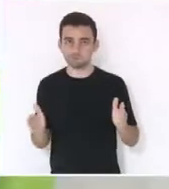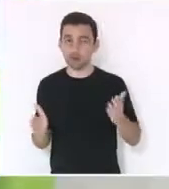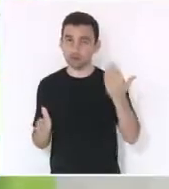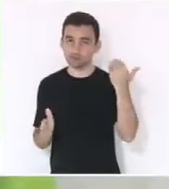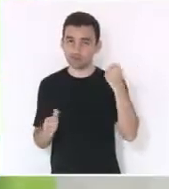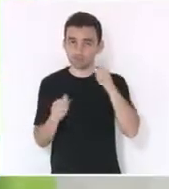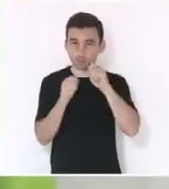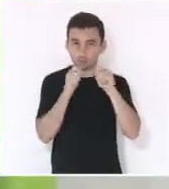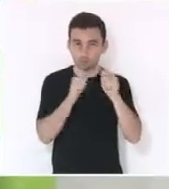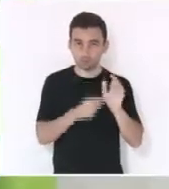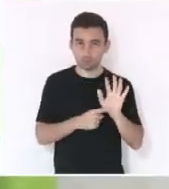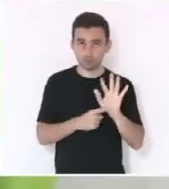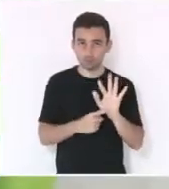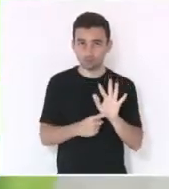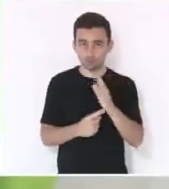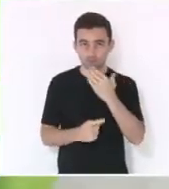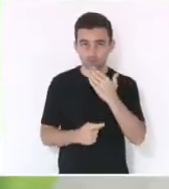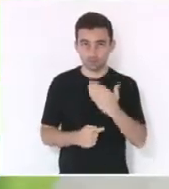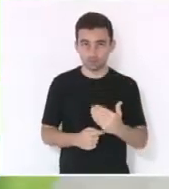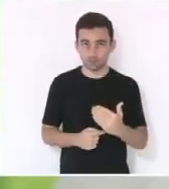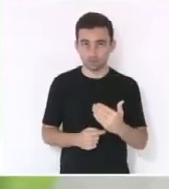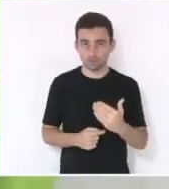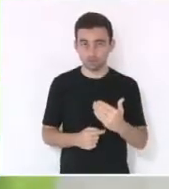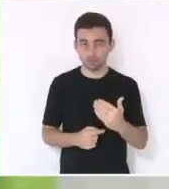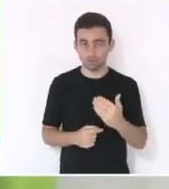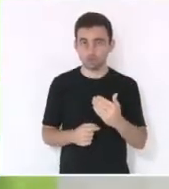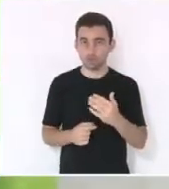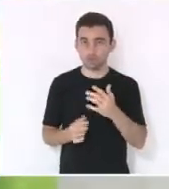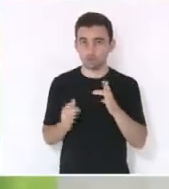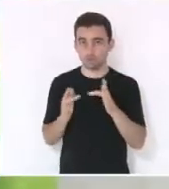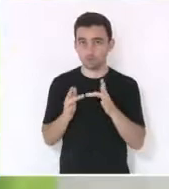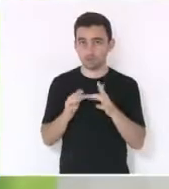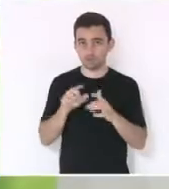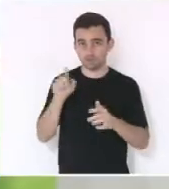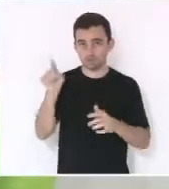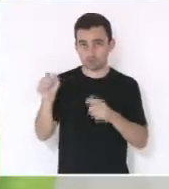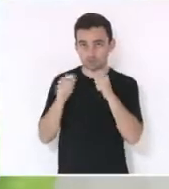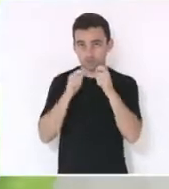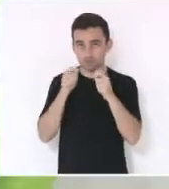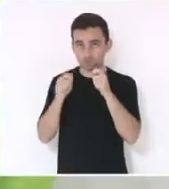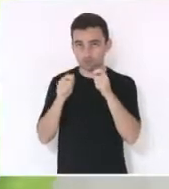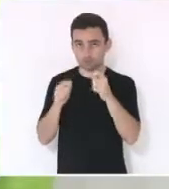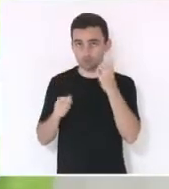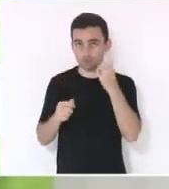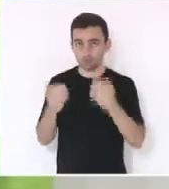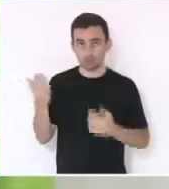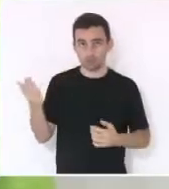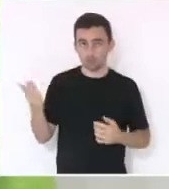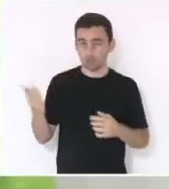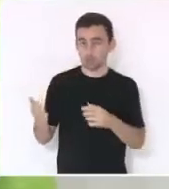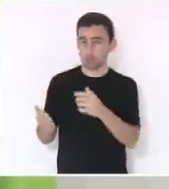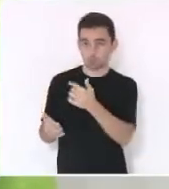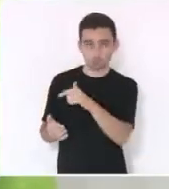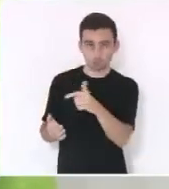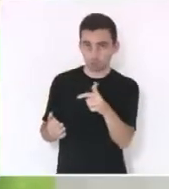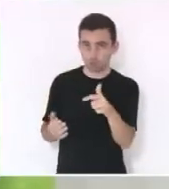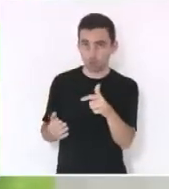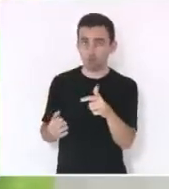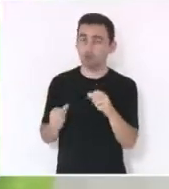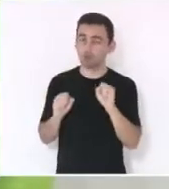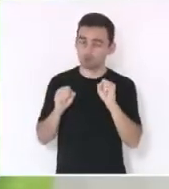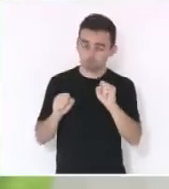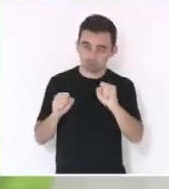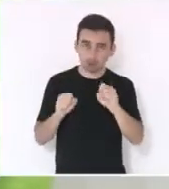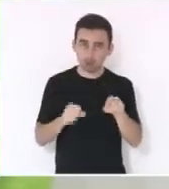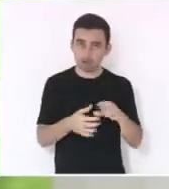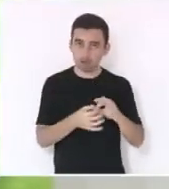requerimento, em contato que tivemos com a assessoria parlamentar, disse, olha, não tem nenhum requerimento, portanto, o senhor pode fazê-lo. E o Cleito fez da mesma